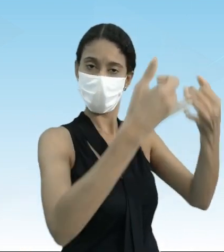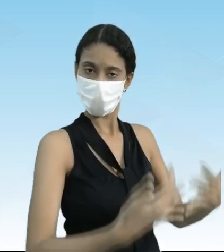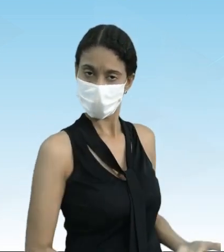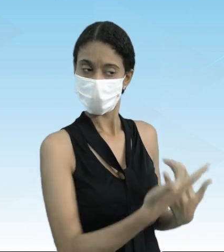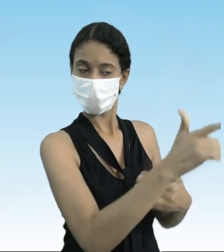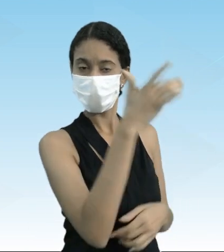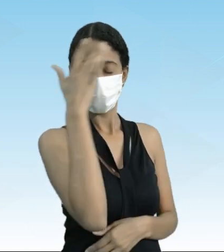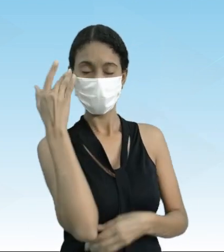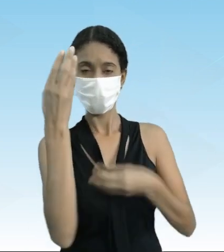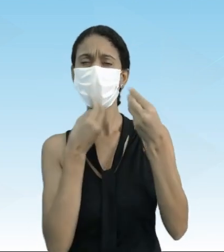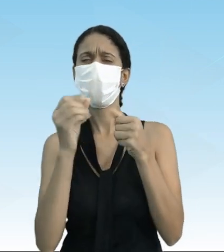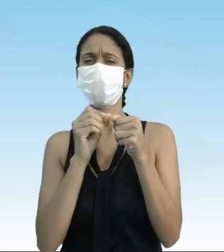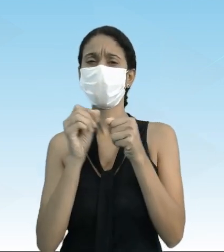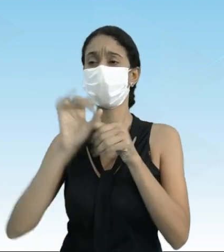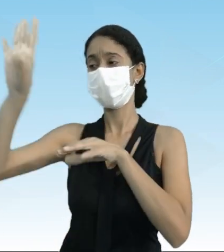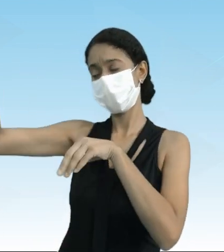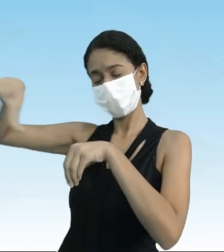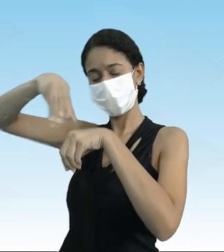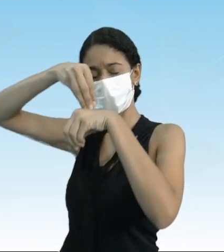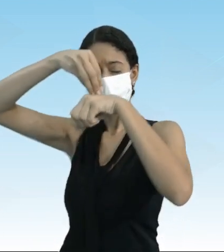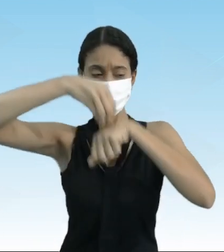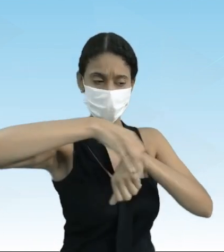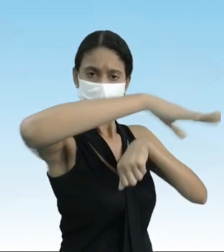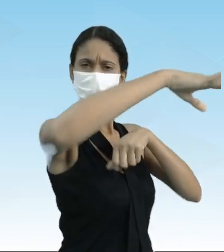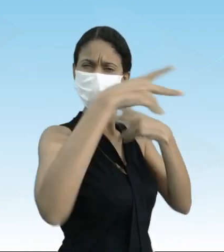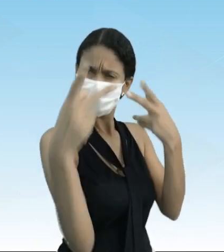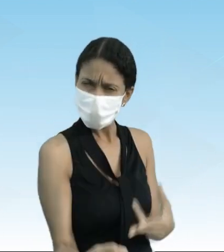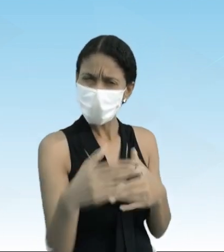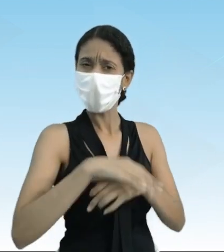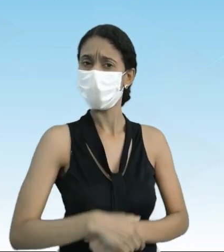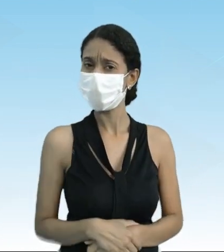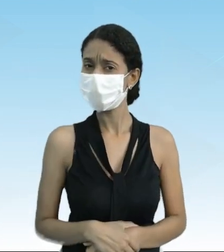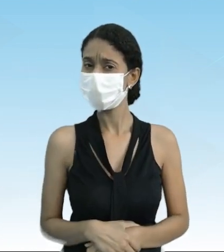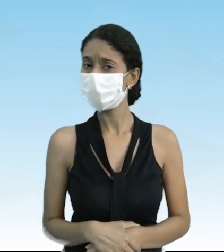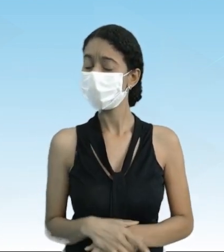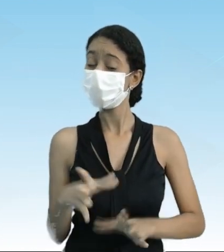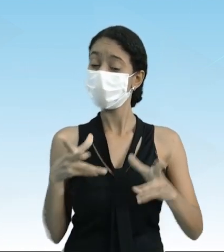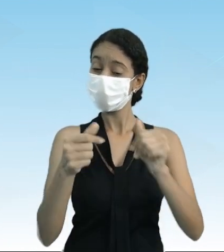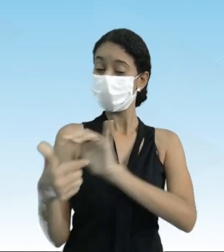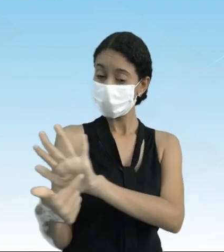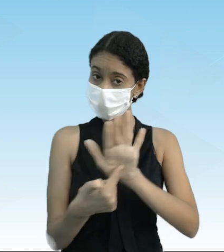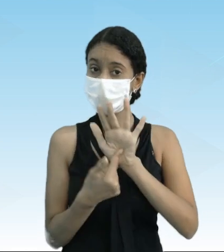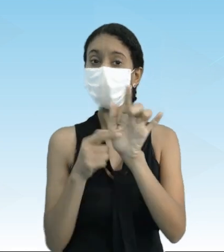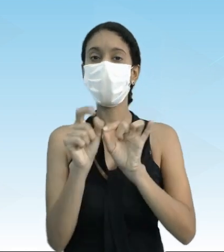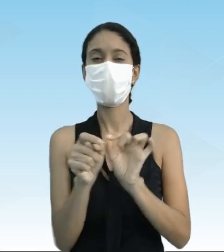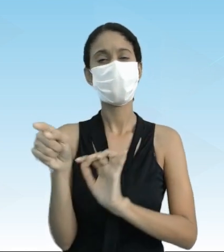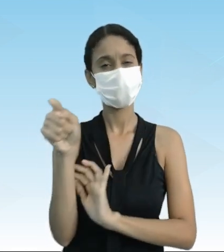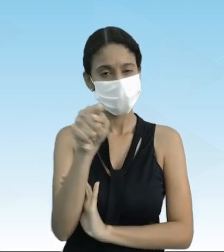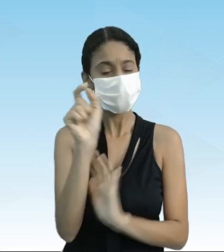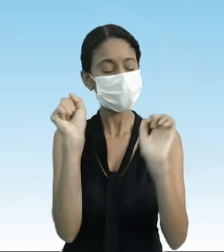isso? Mantemos a ideia original? Tudo isso aqui que está apresentado é justamente para